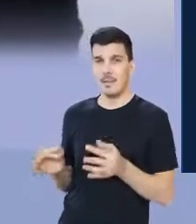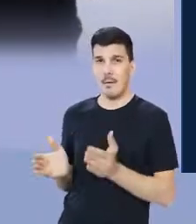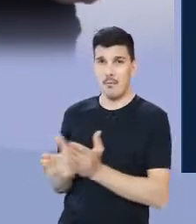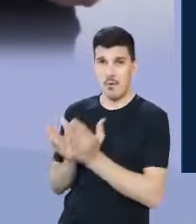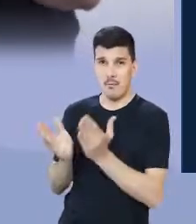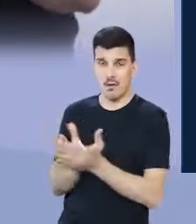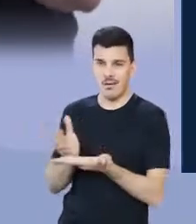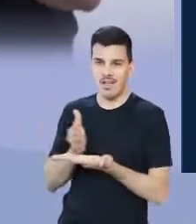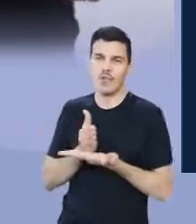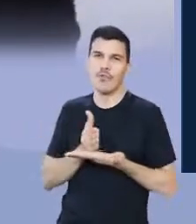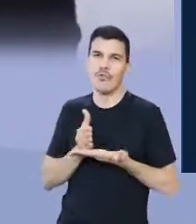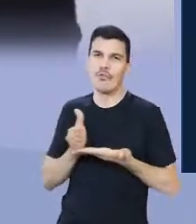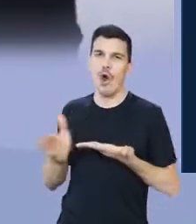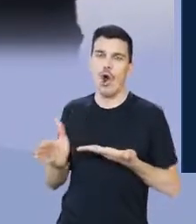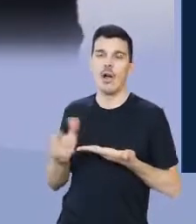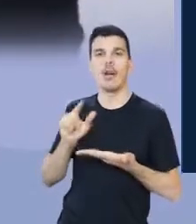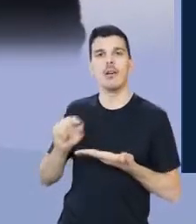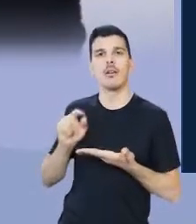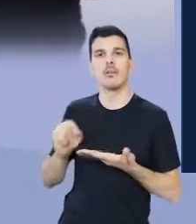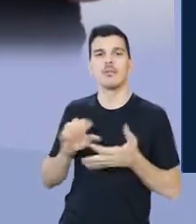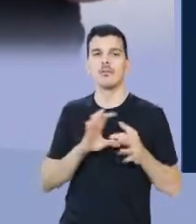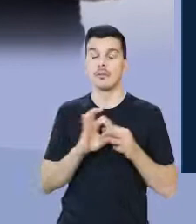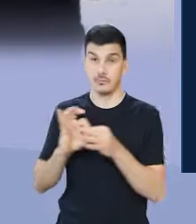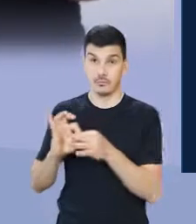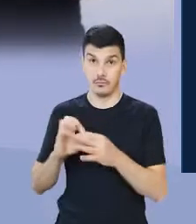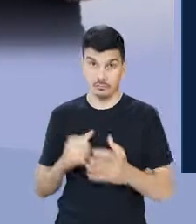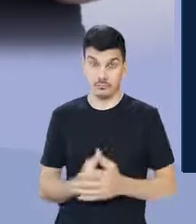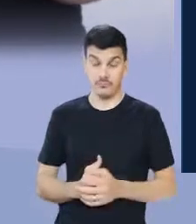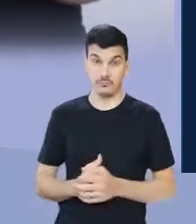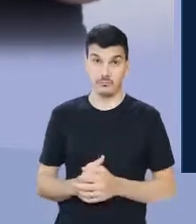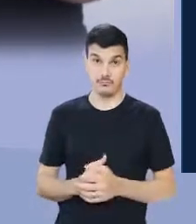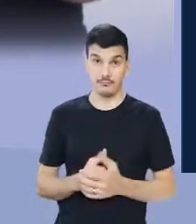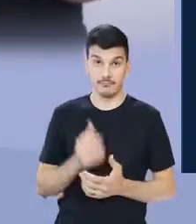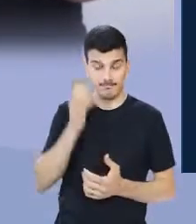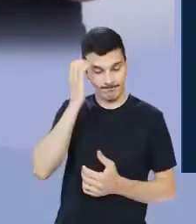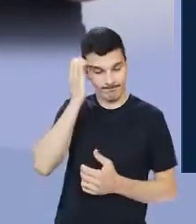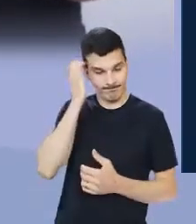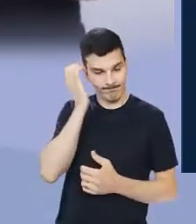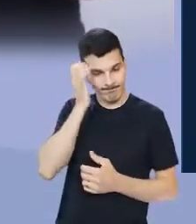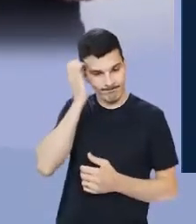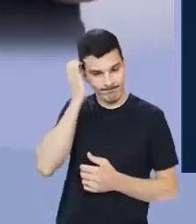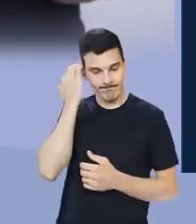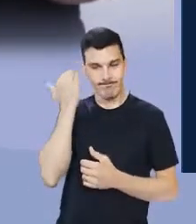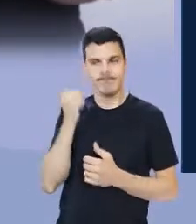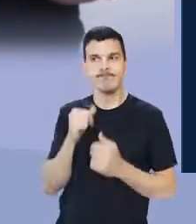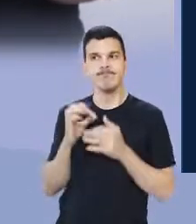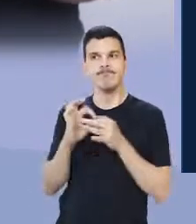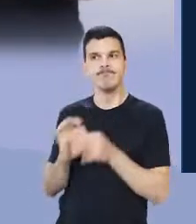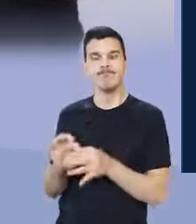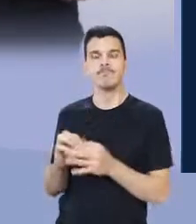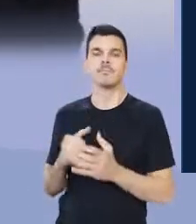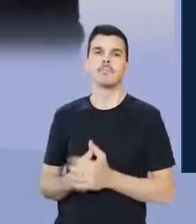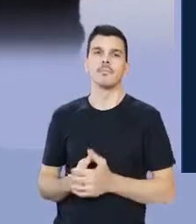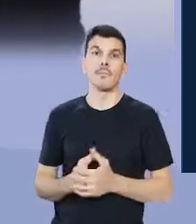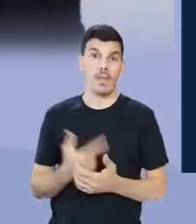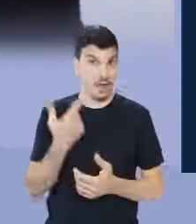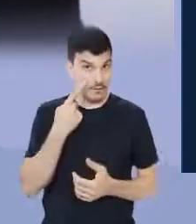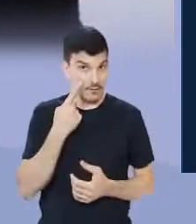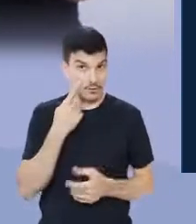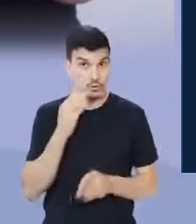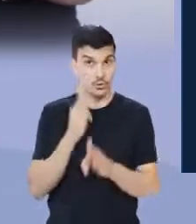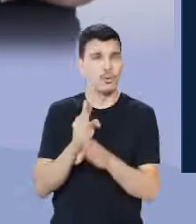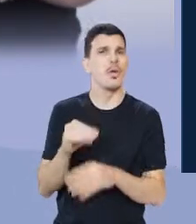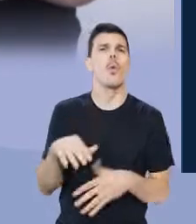à margem de uma determinada situação? Refletiu aí? Vamos lá.